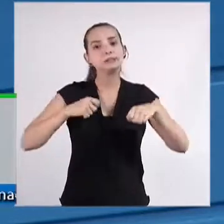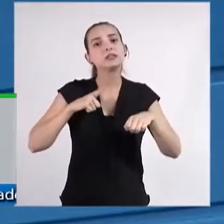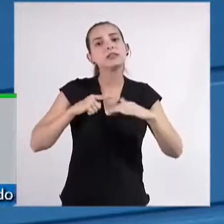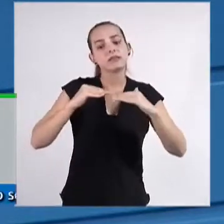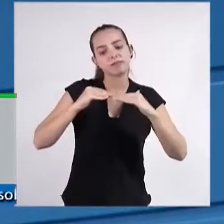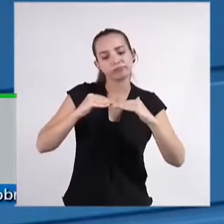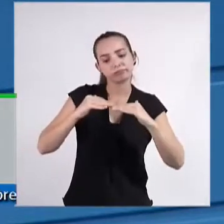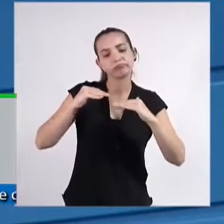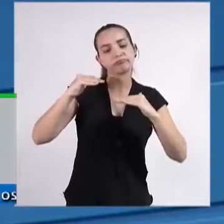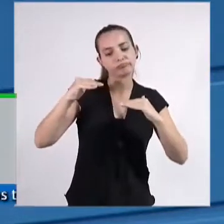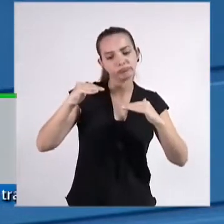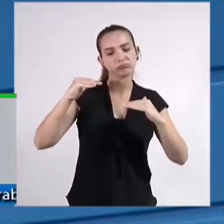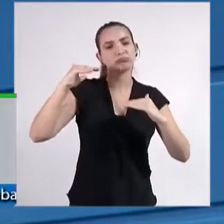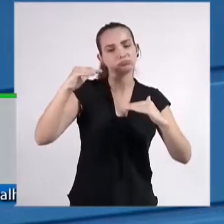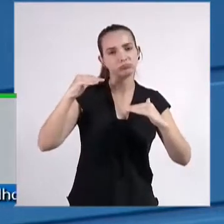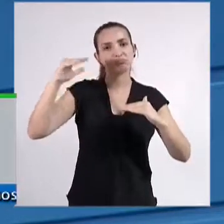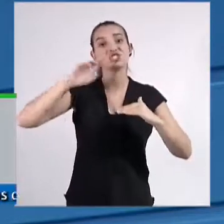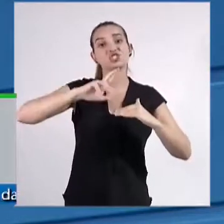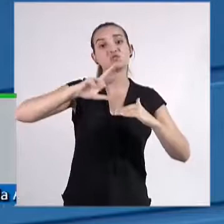escala maior, né,